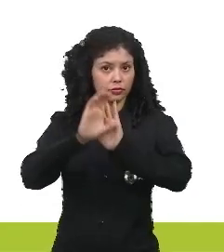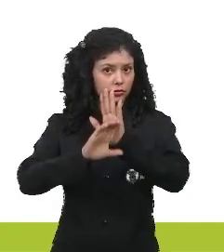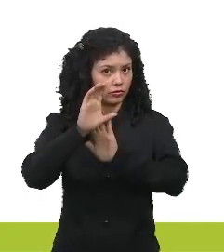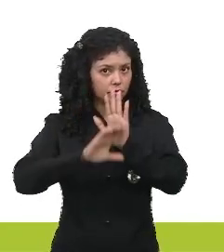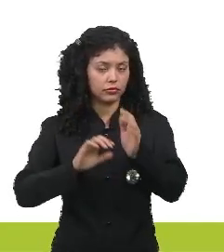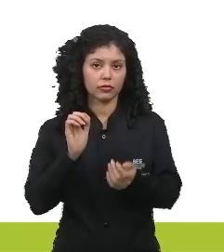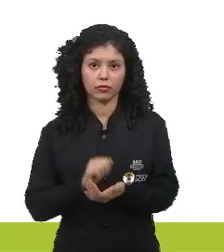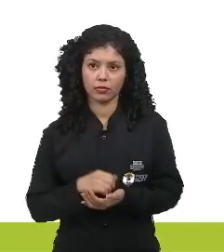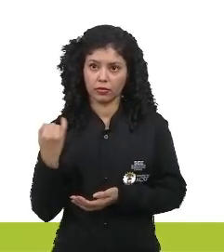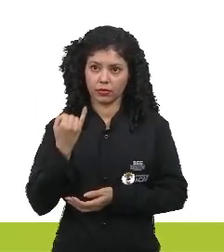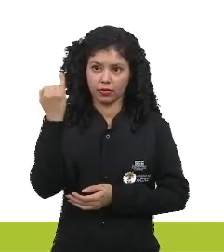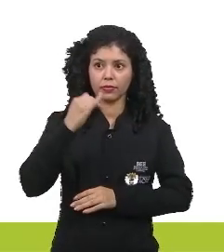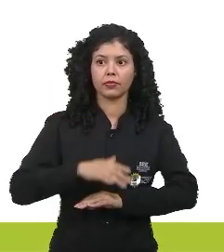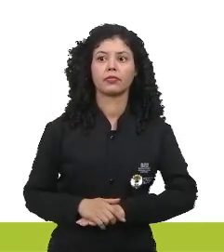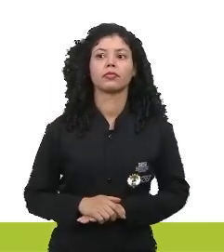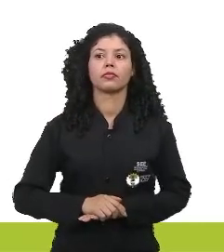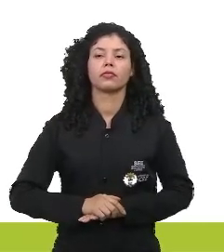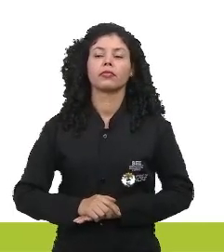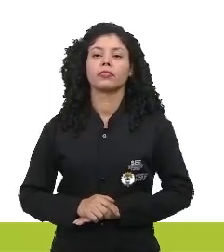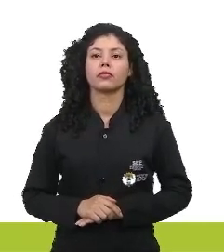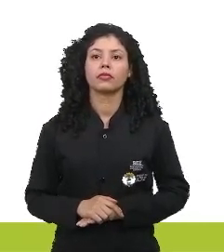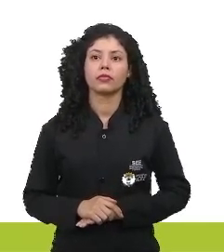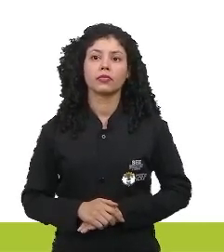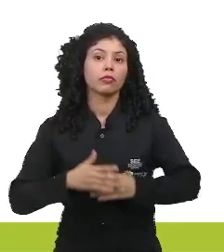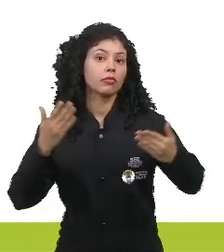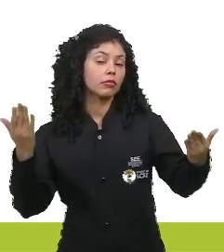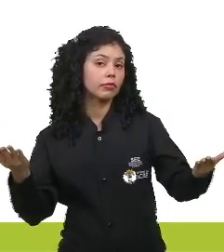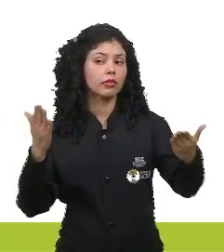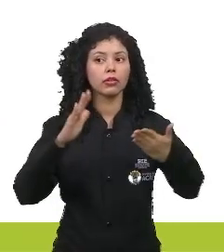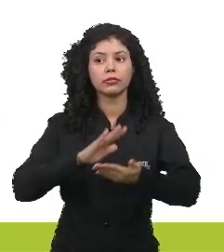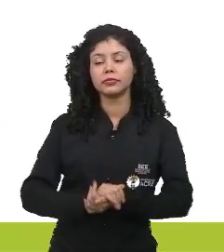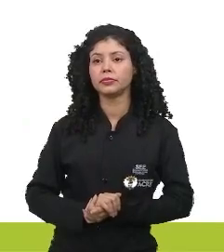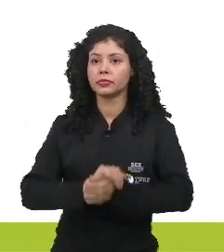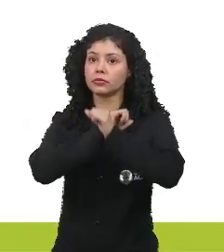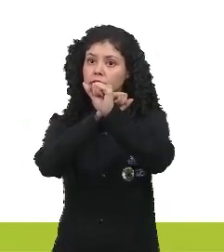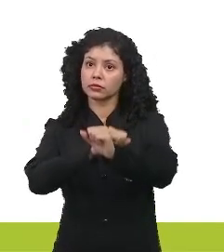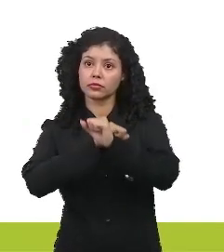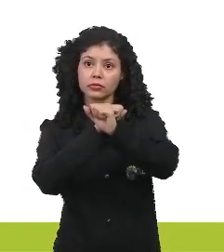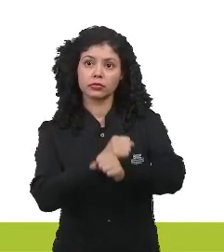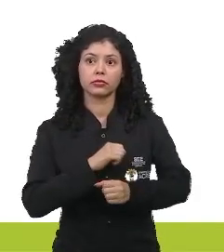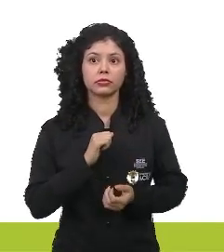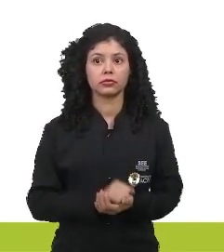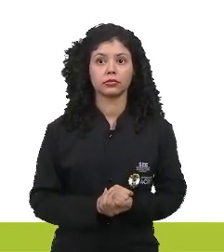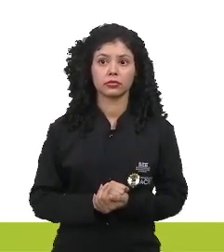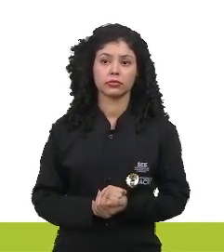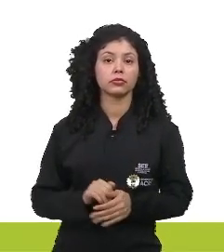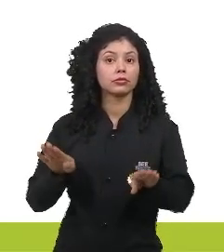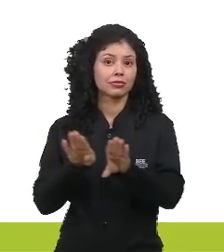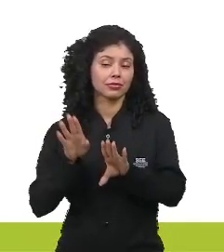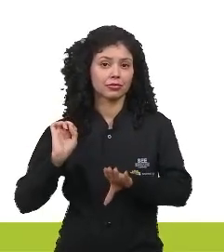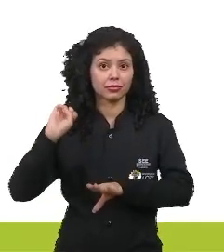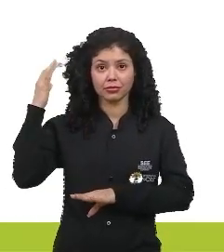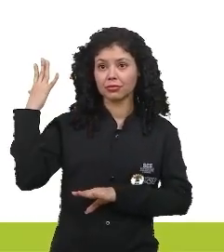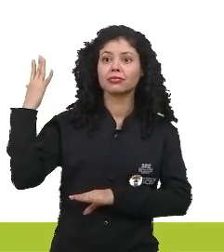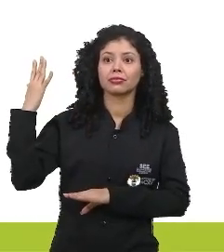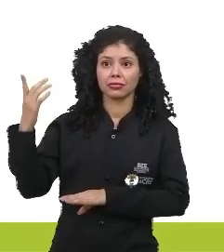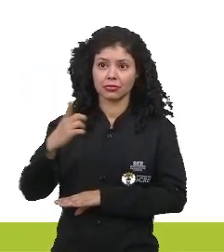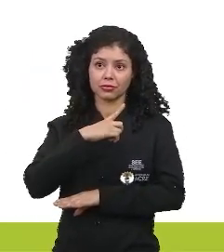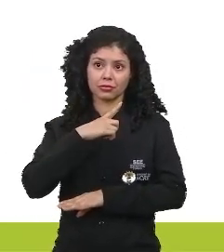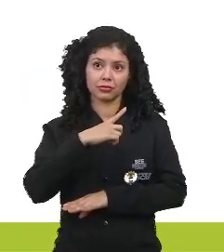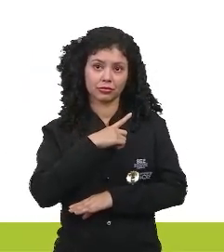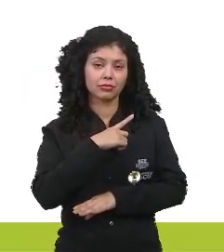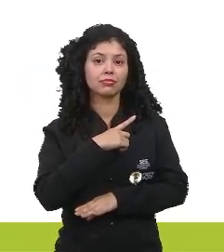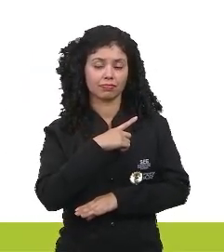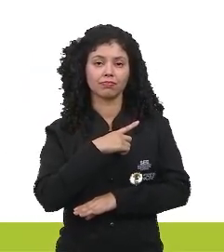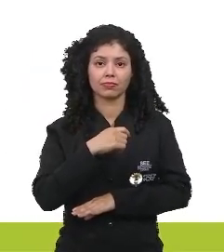conteúdo extremamente importante. Então, pessoal, a escravidão e o tráfico negreiro no Brasil tem